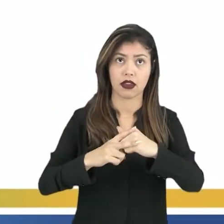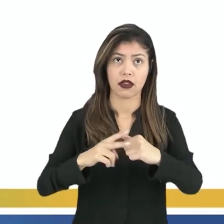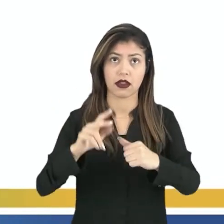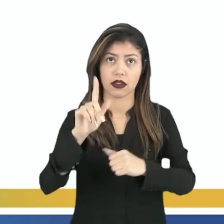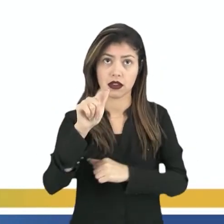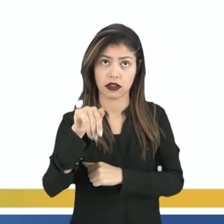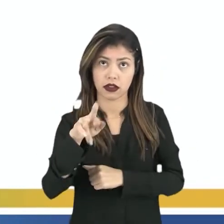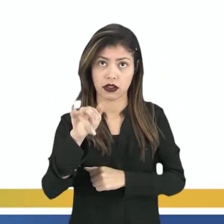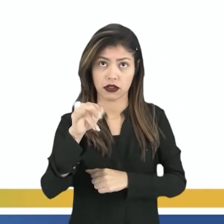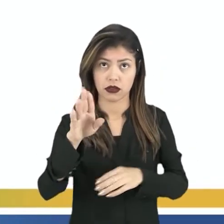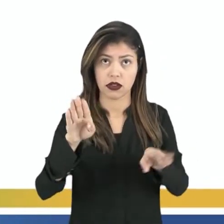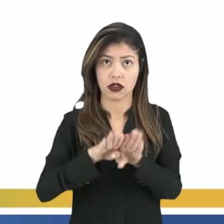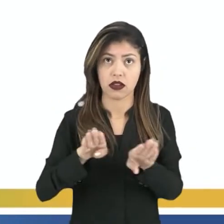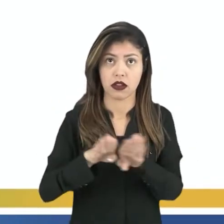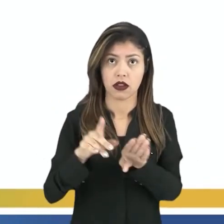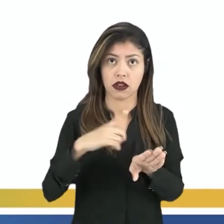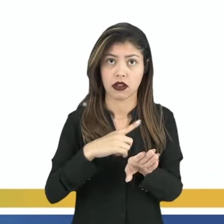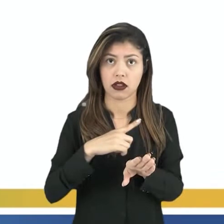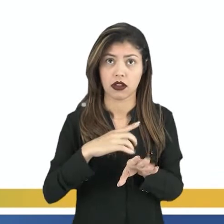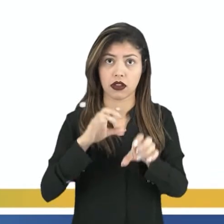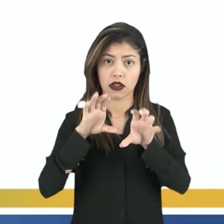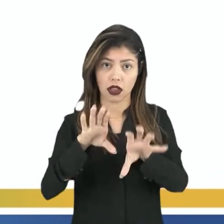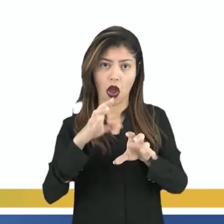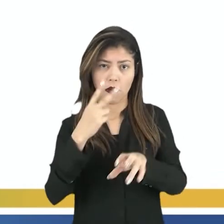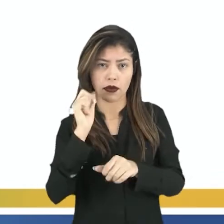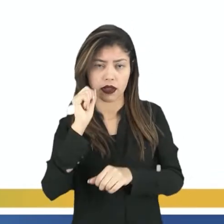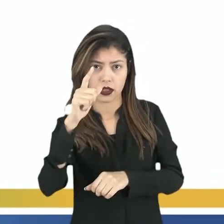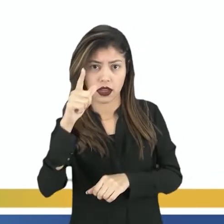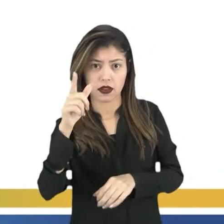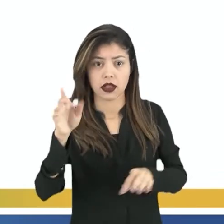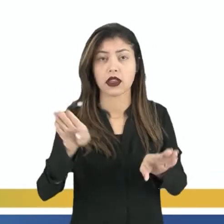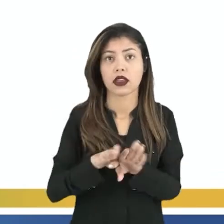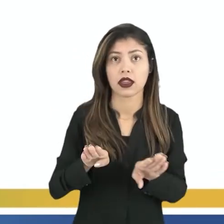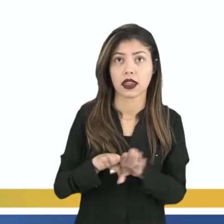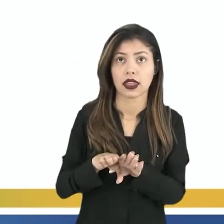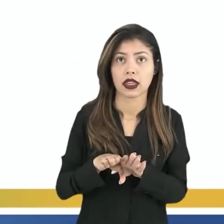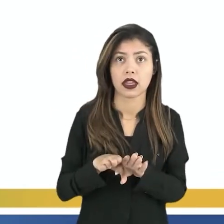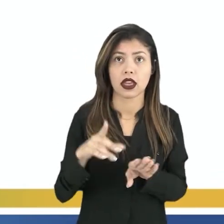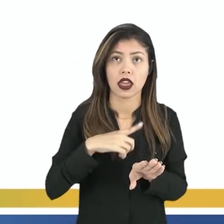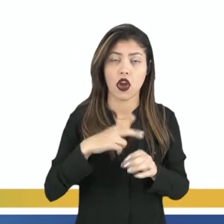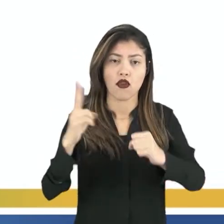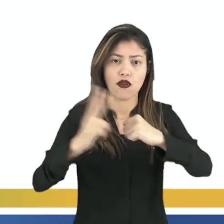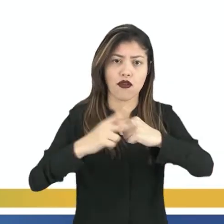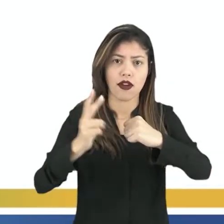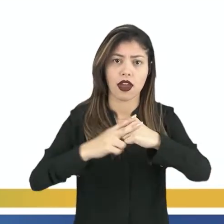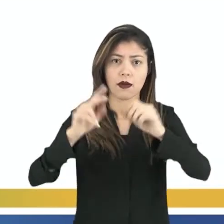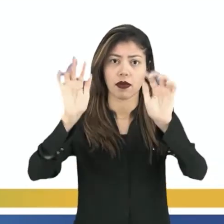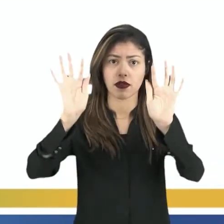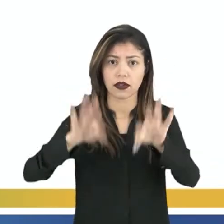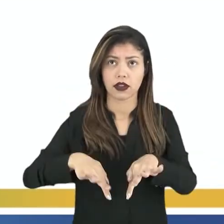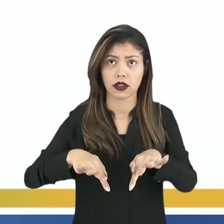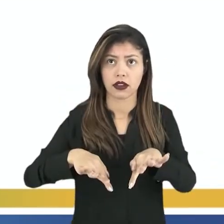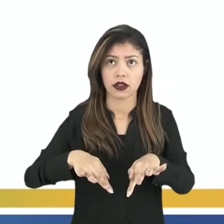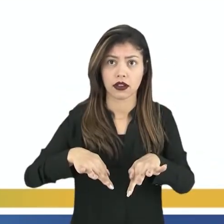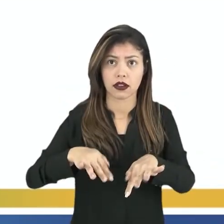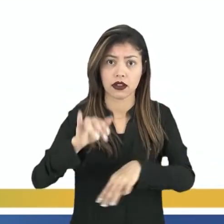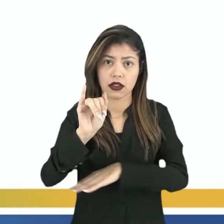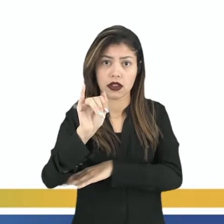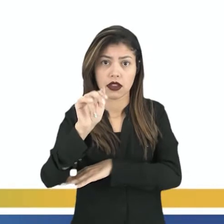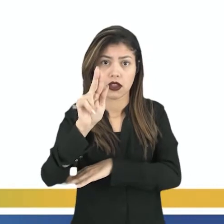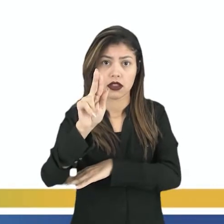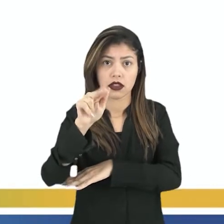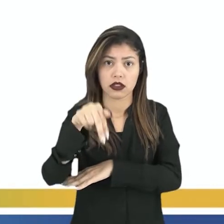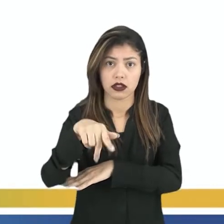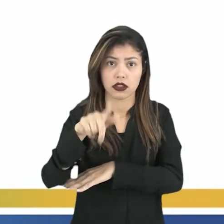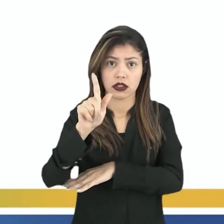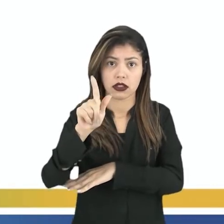algumas exceções. Então, observem aí comigo alguma delas. Essa primeira exceção aí é quando o verbo termina em "é". Quando esse verbo termina